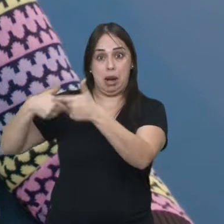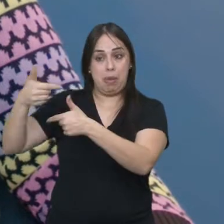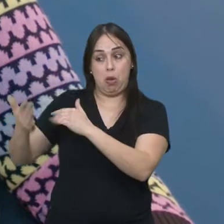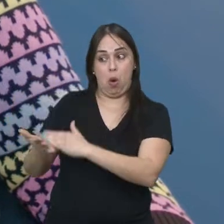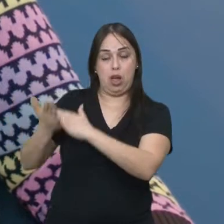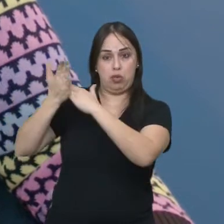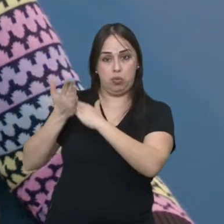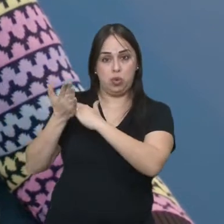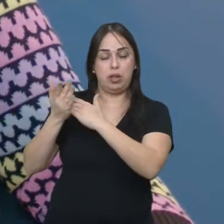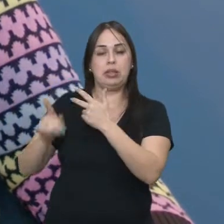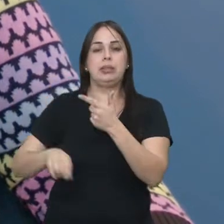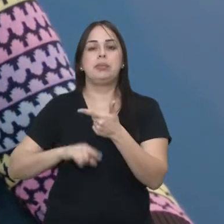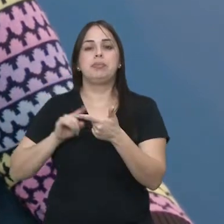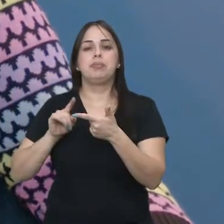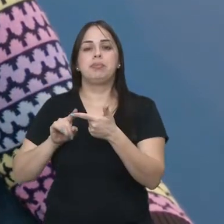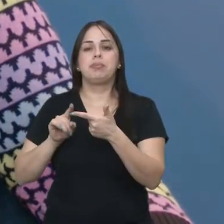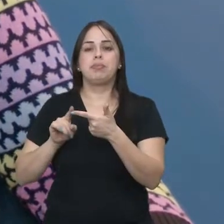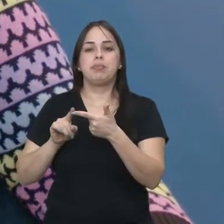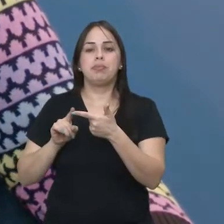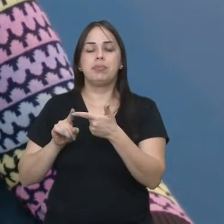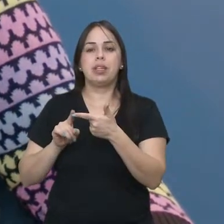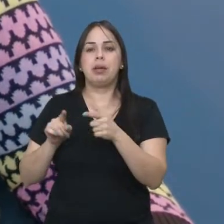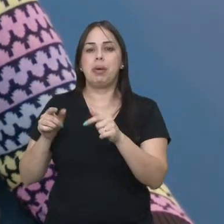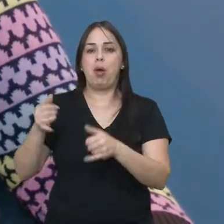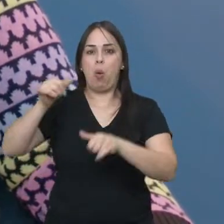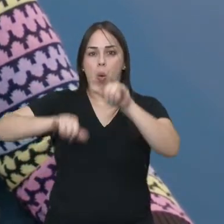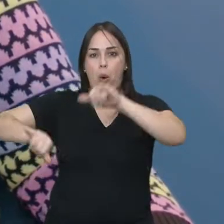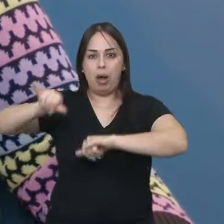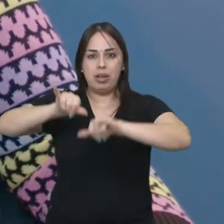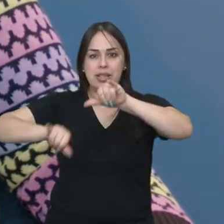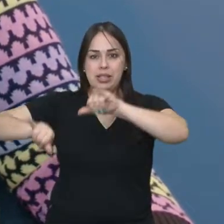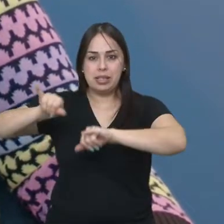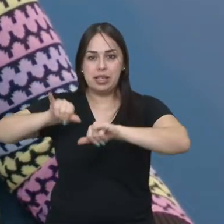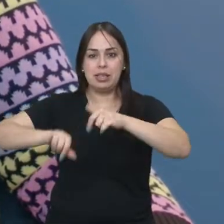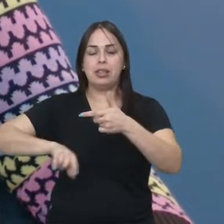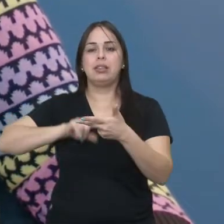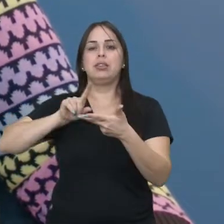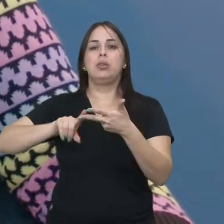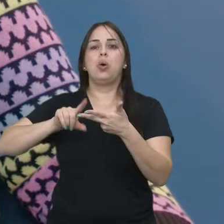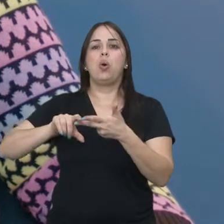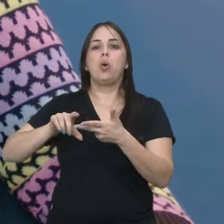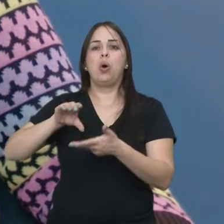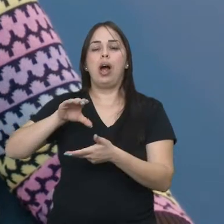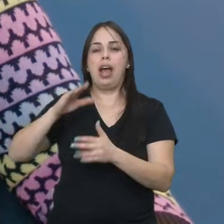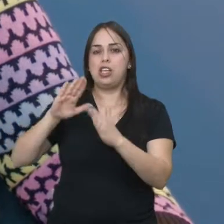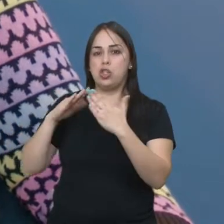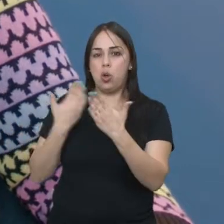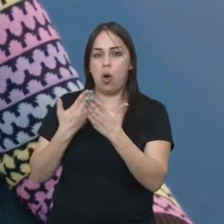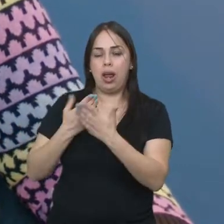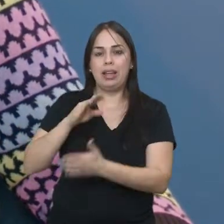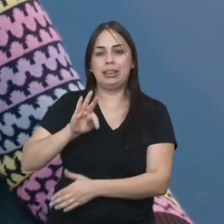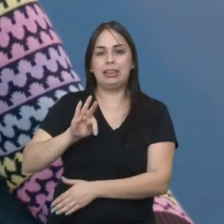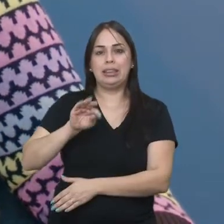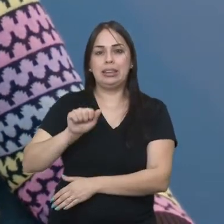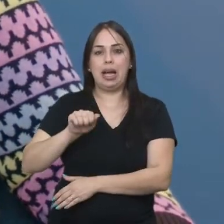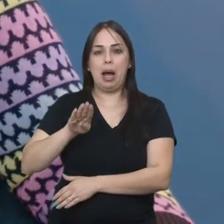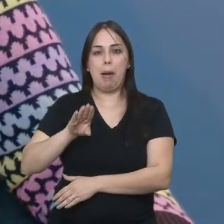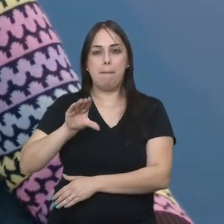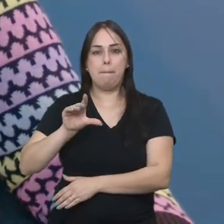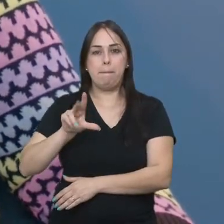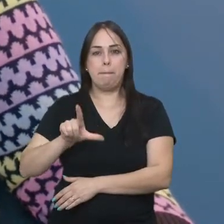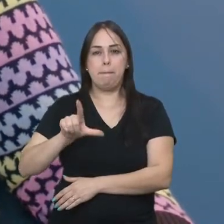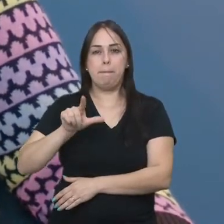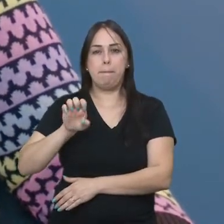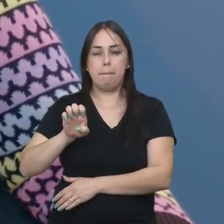idoso trabalhando para a gente. Nós tivemos, hoje a gente tem o laboratório CIPAX, o Colégio Tableau, então a gente teve muita gente, as